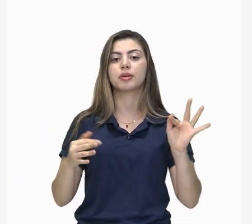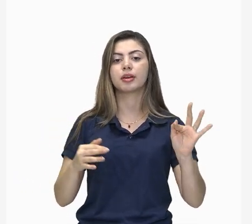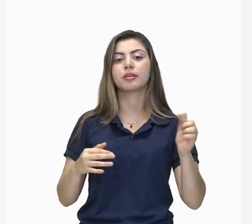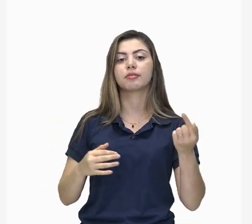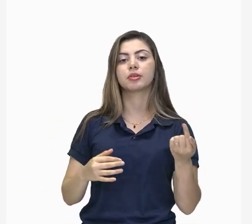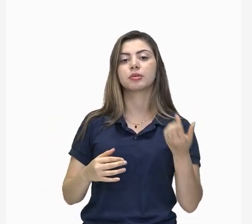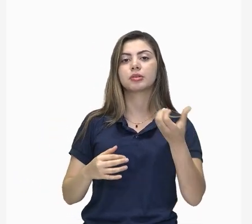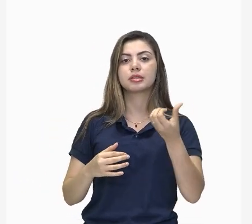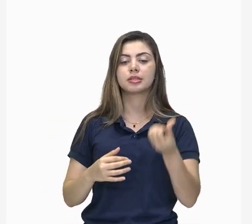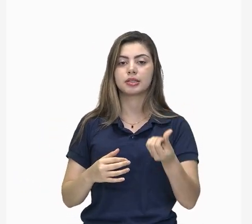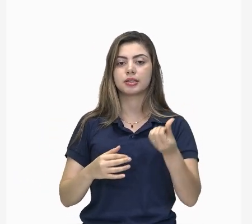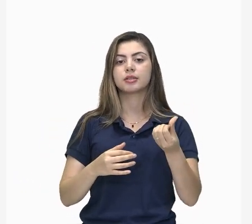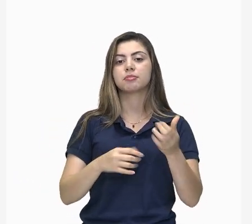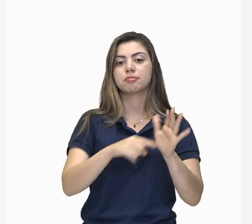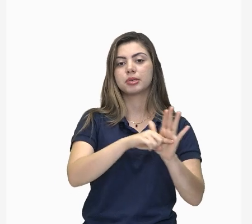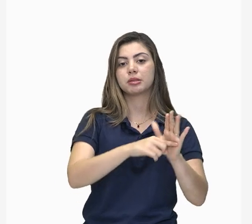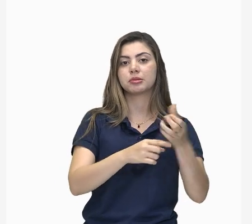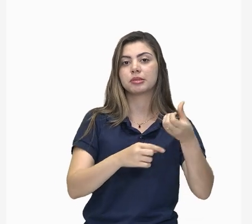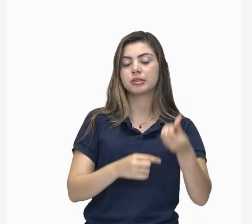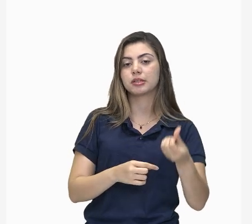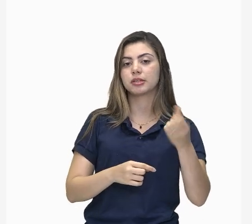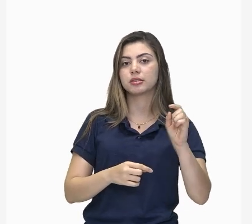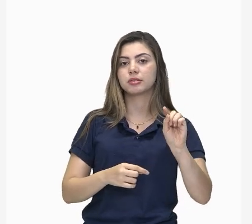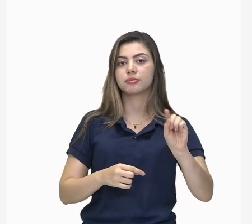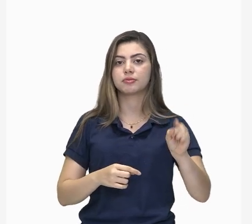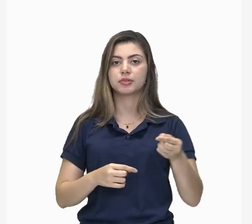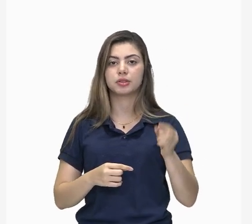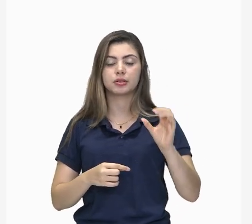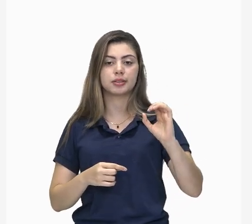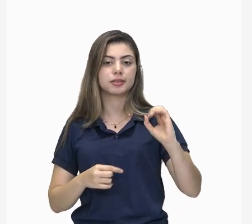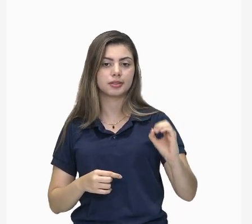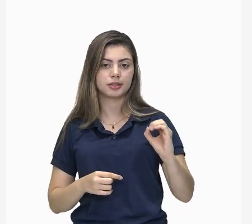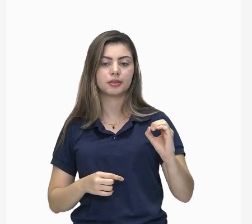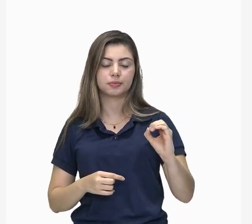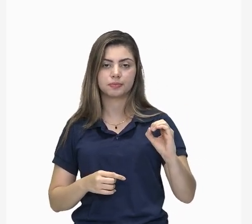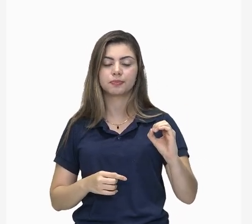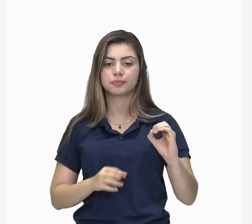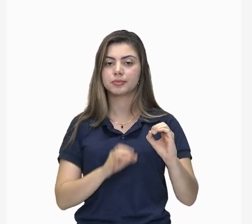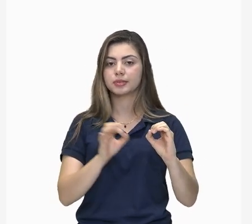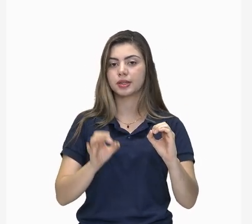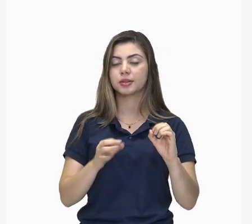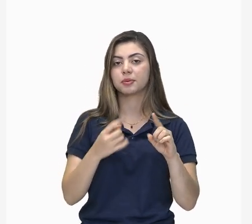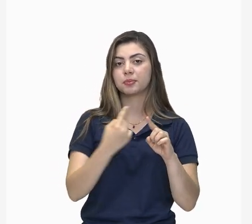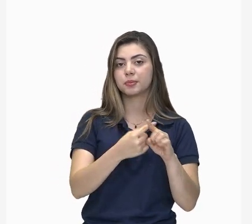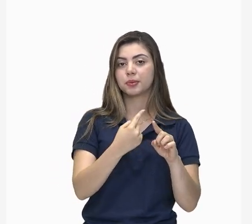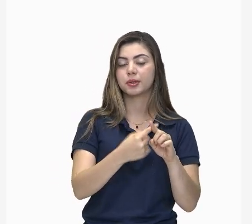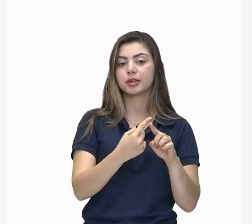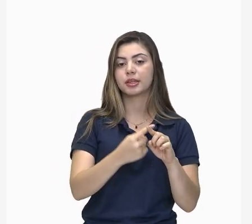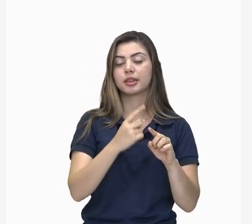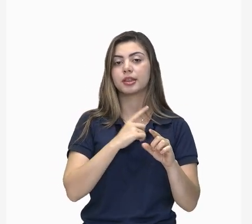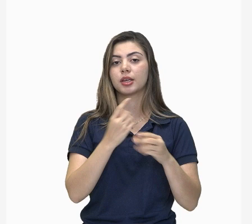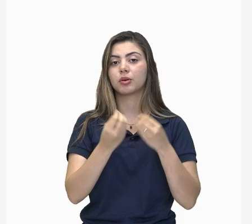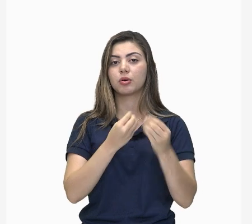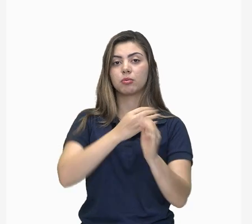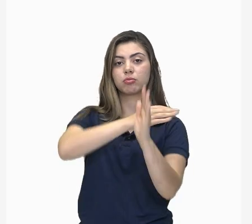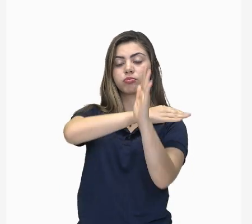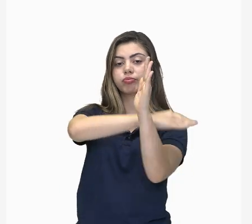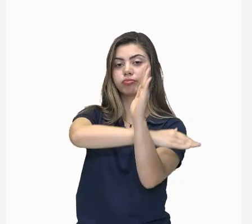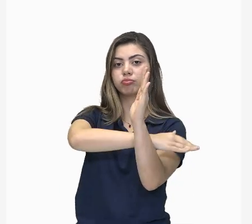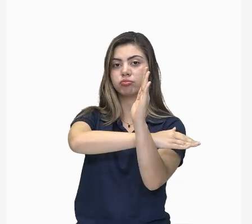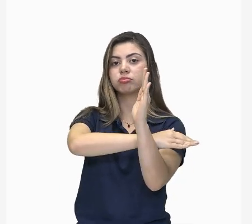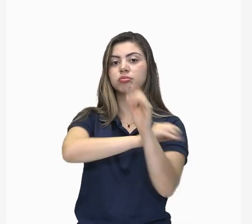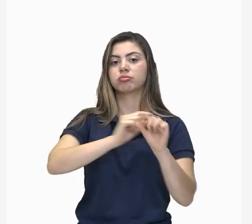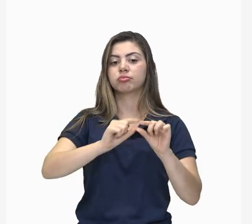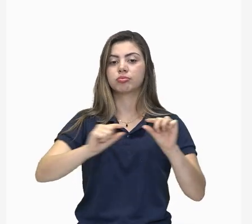unidades para a esquerda, né? Então, ficou negativo, menos 6 e 0, porque a nossa elipse está sobre o eixo